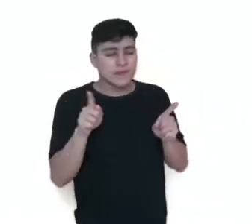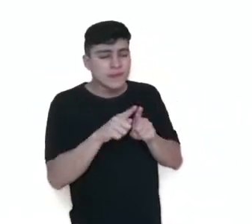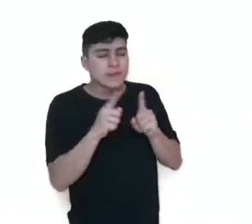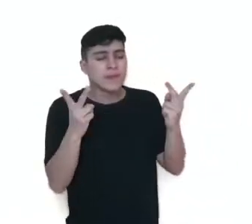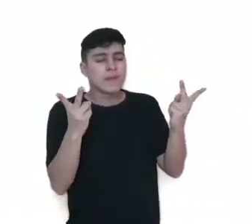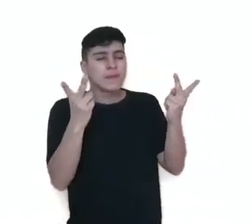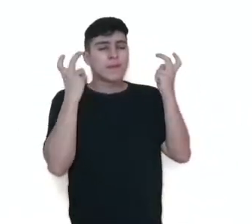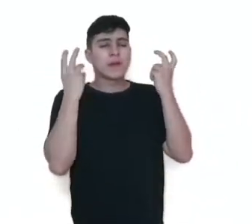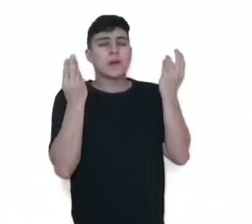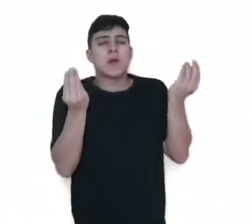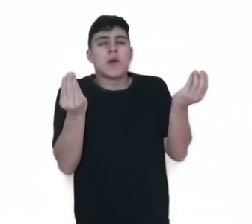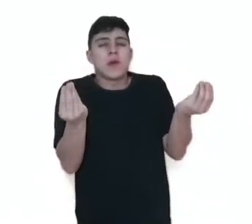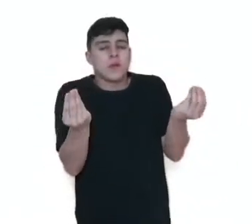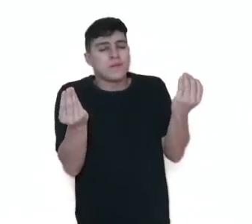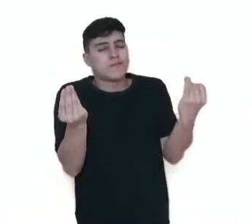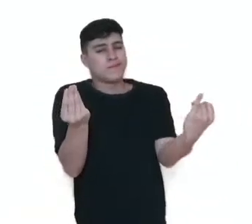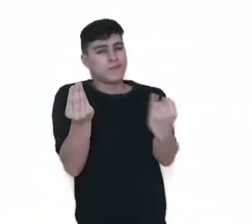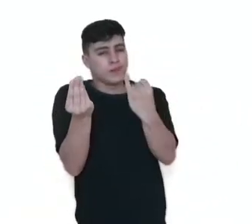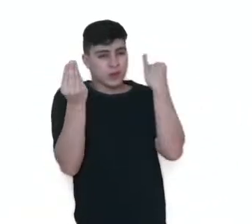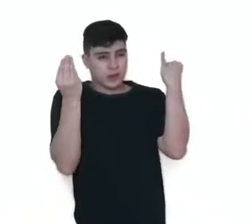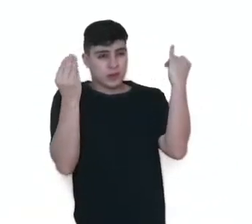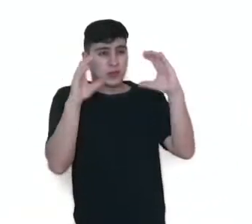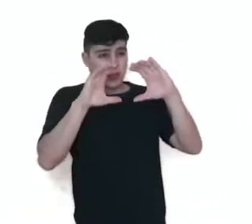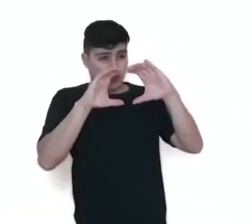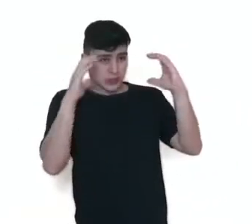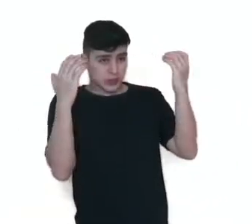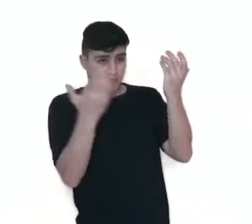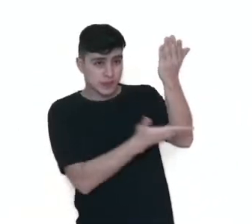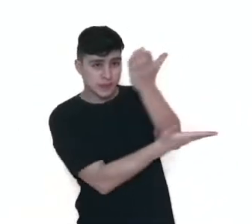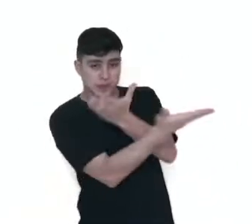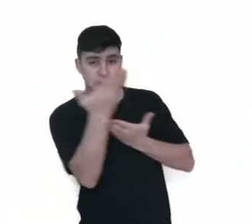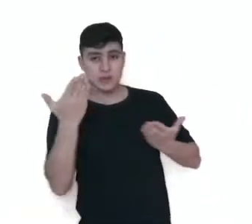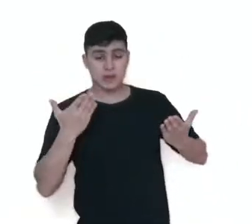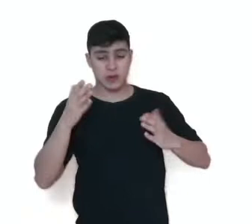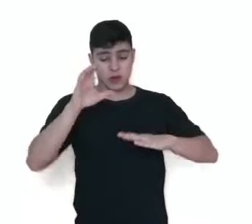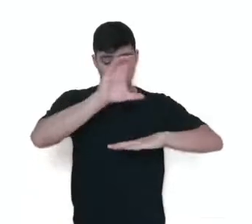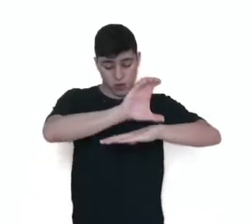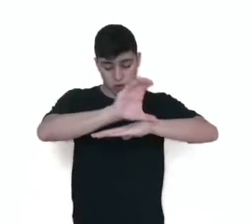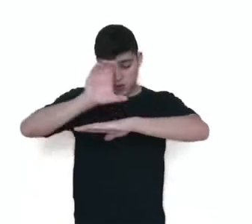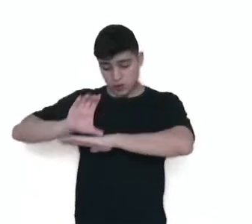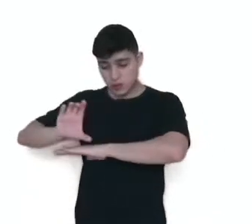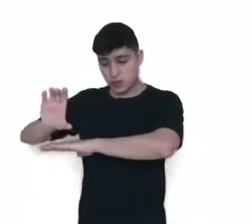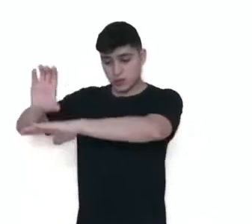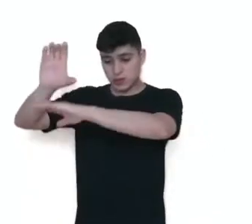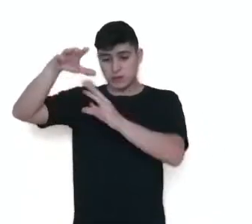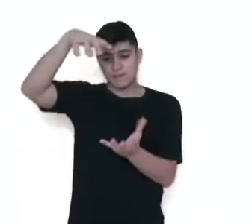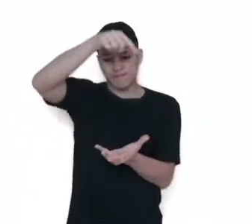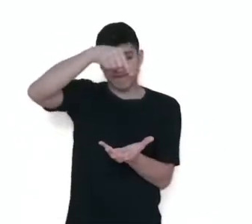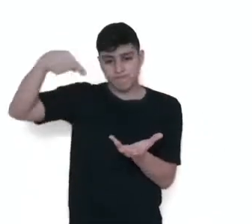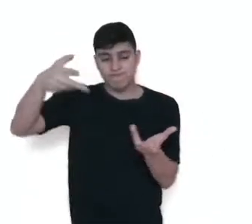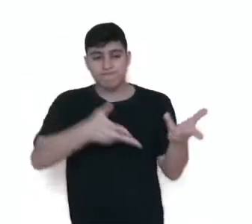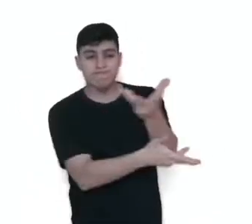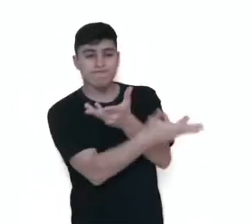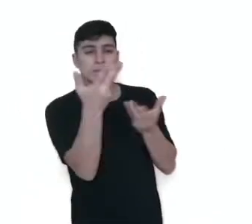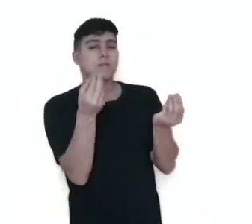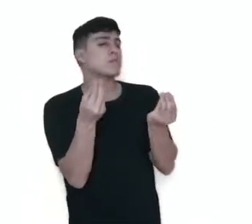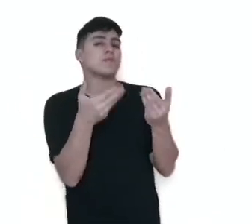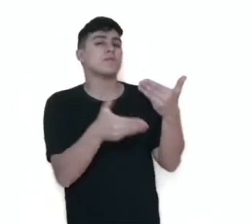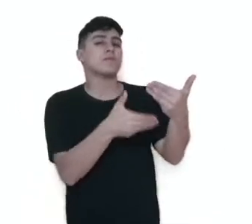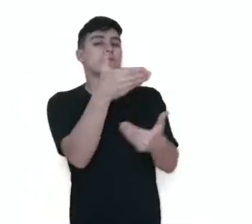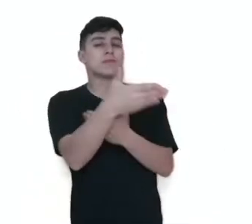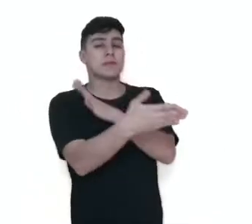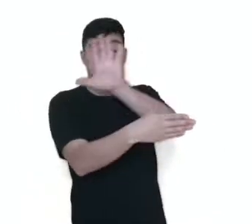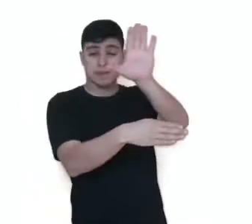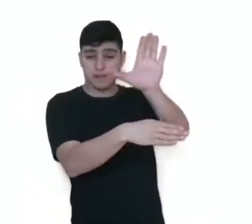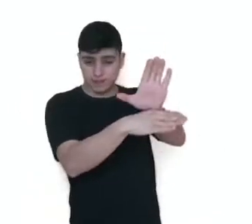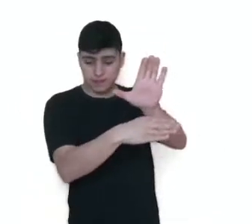dos congressos continentais e dos pais fundadores, para este processo. Aqui